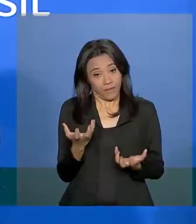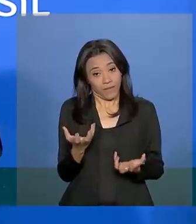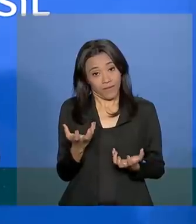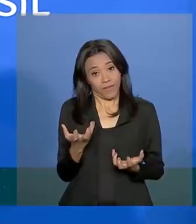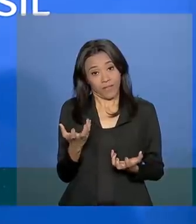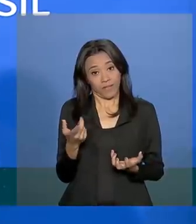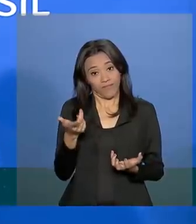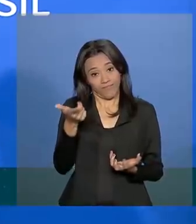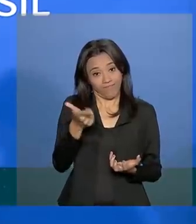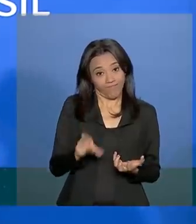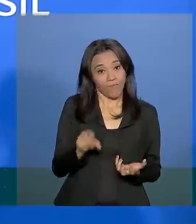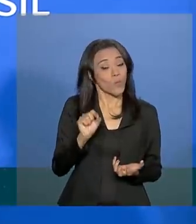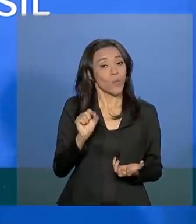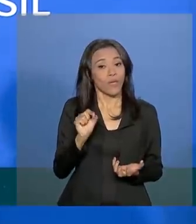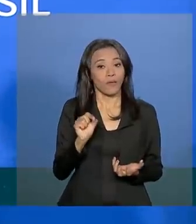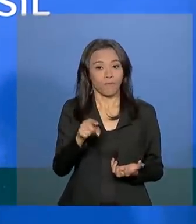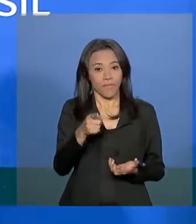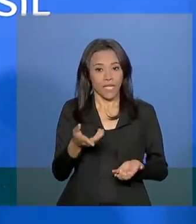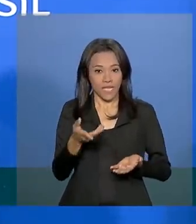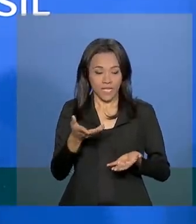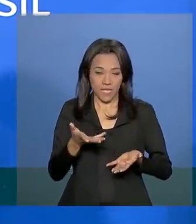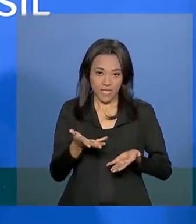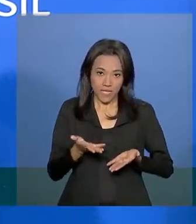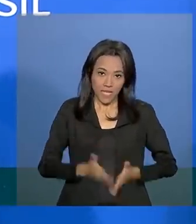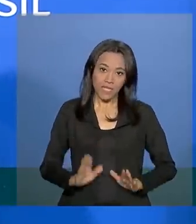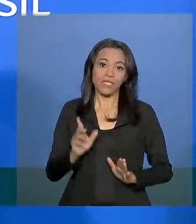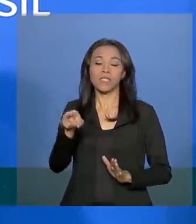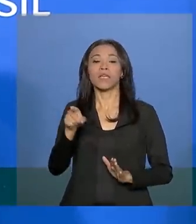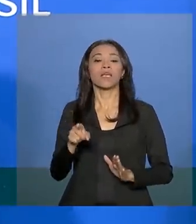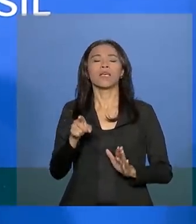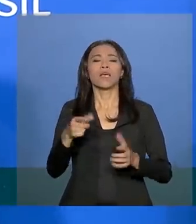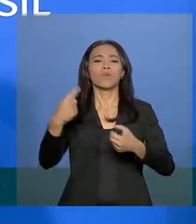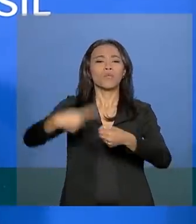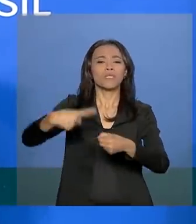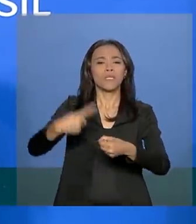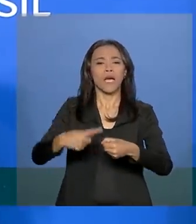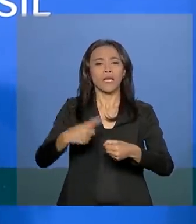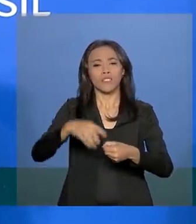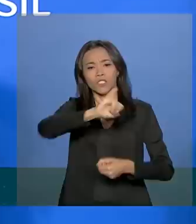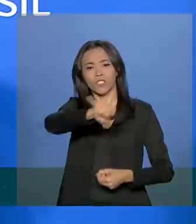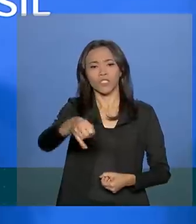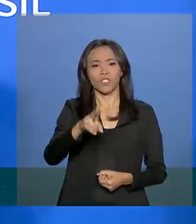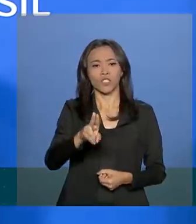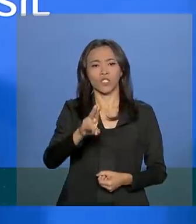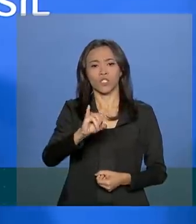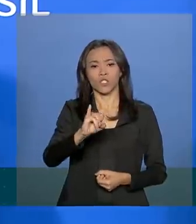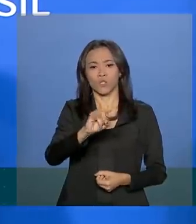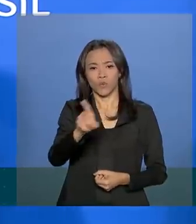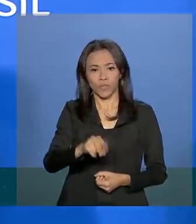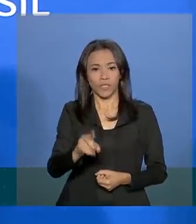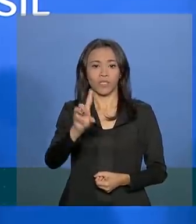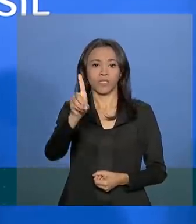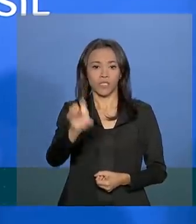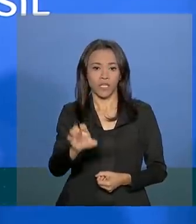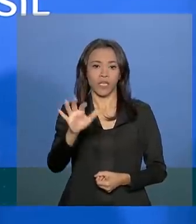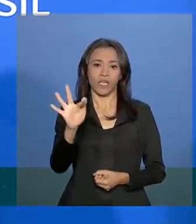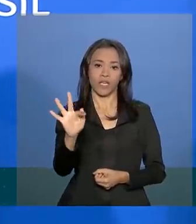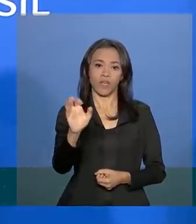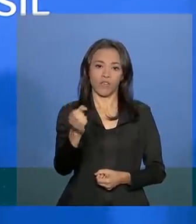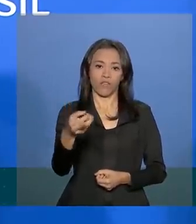renascesse na santa casa de juiz de fora hoje eu sou paulista e mineiro